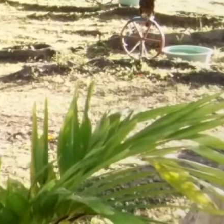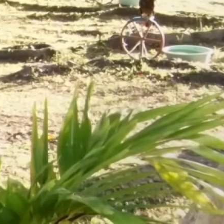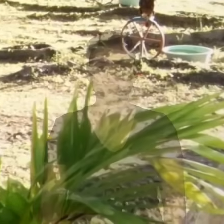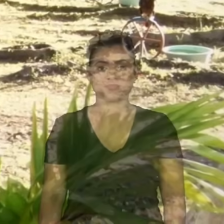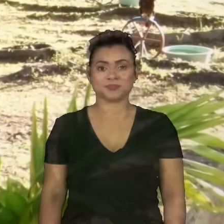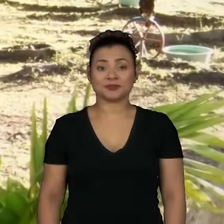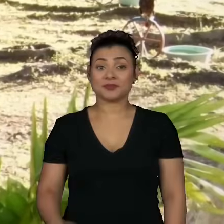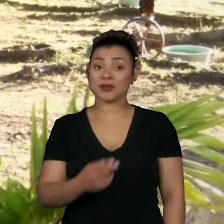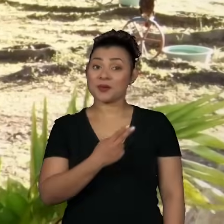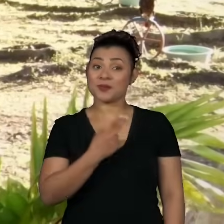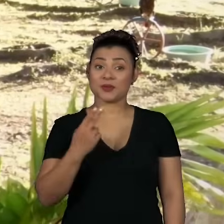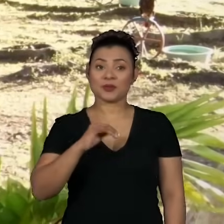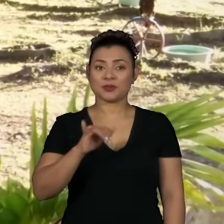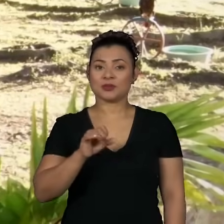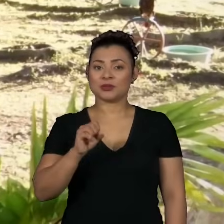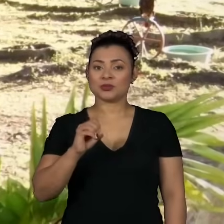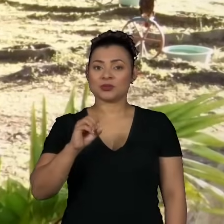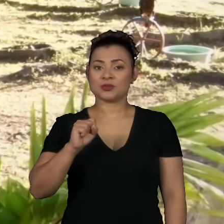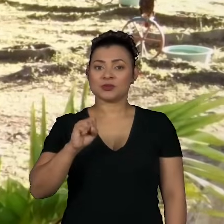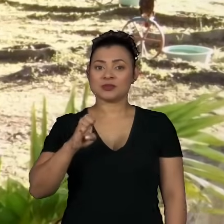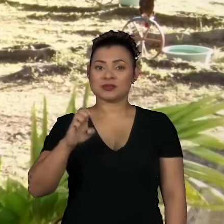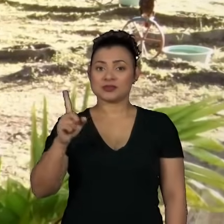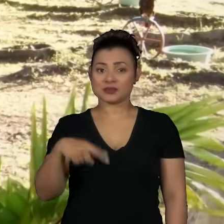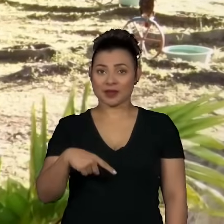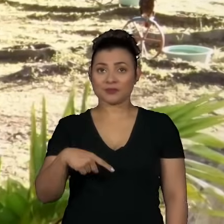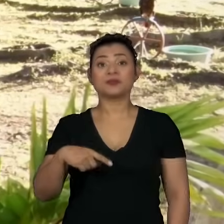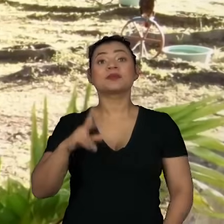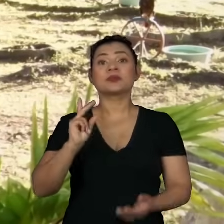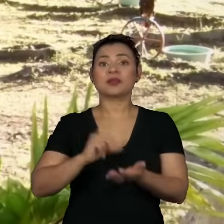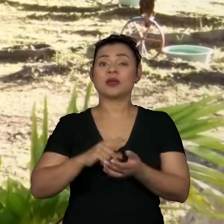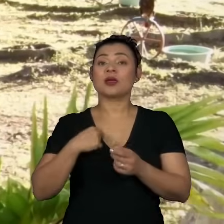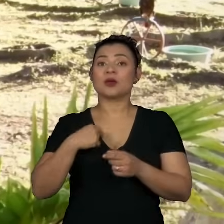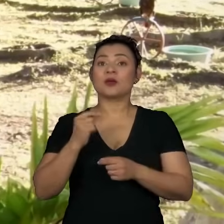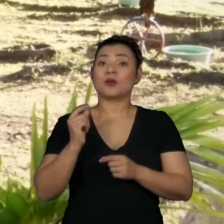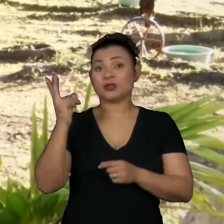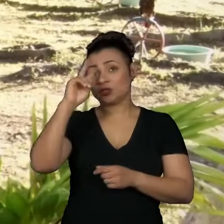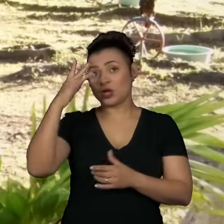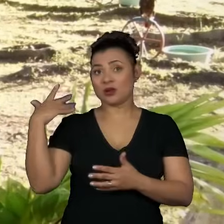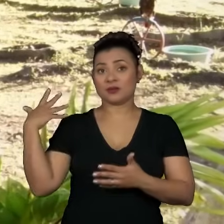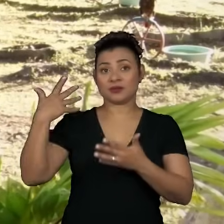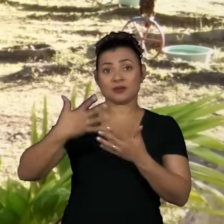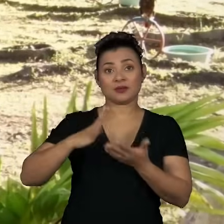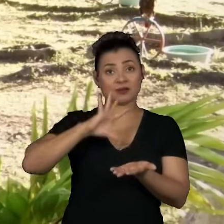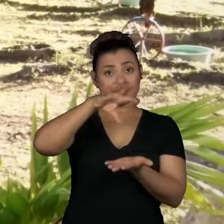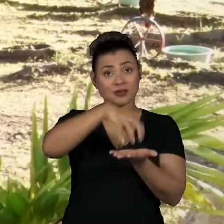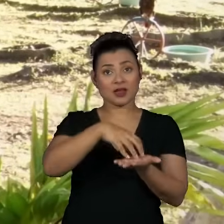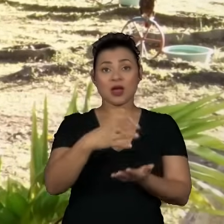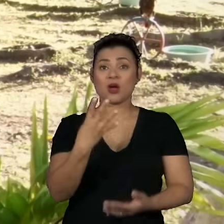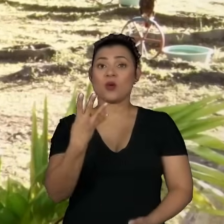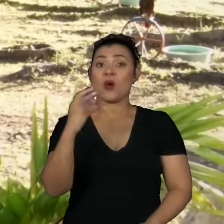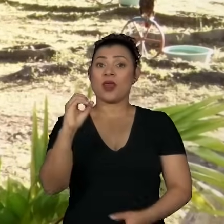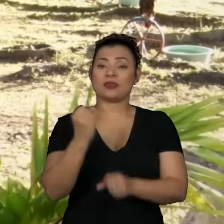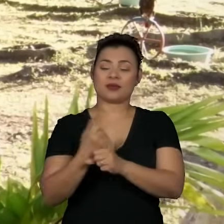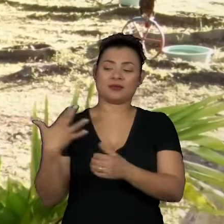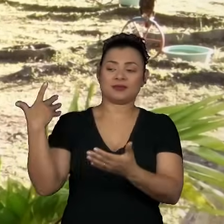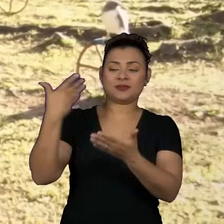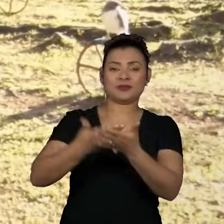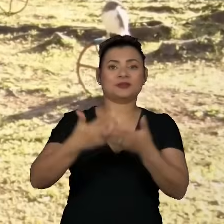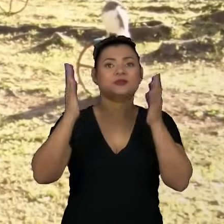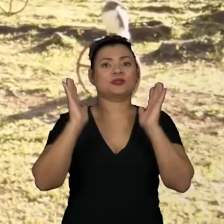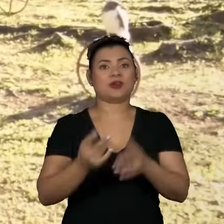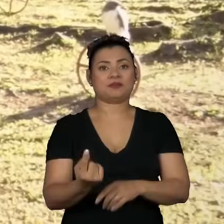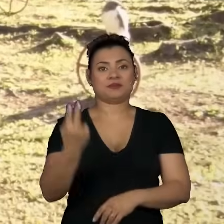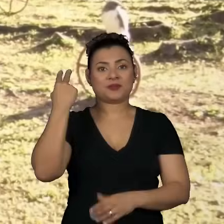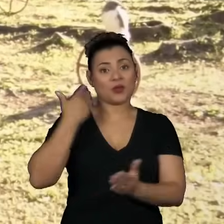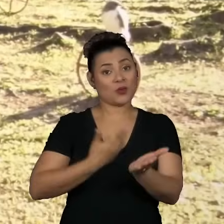Meu nome é José Priscila Mendonça Costa, sou fundador do Parque dos Falcões e minha história com essas aves começou há 40 anos atrás.